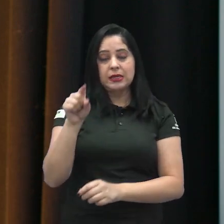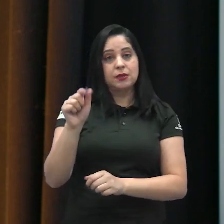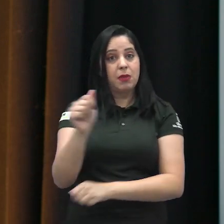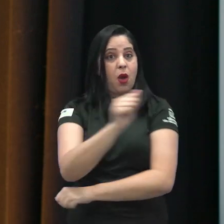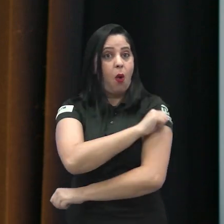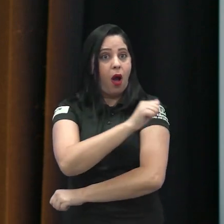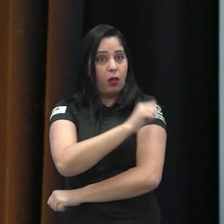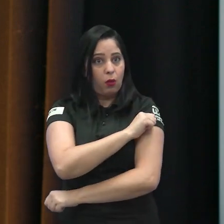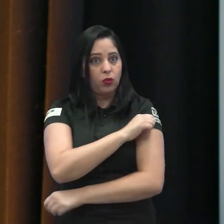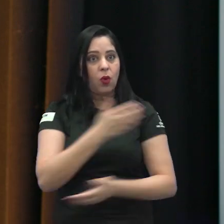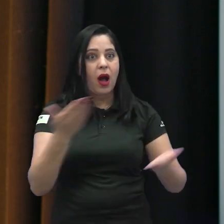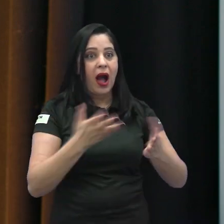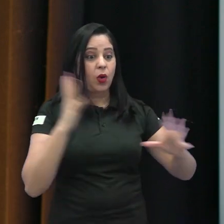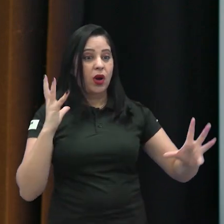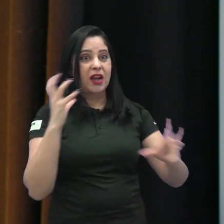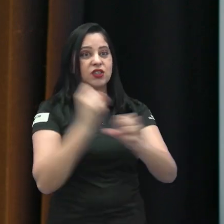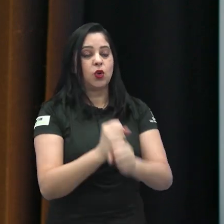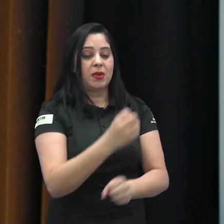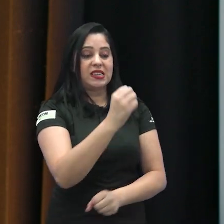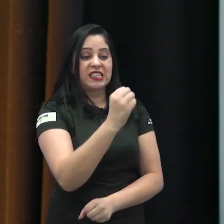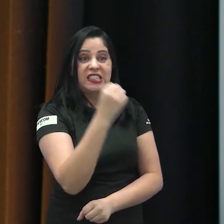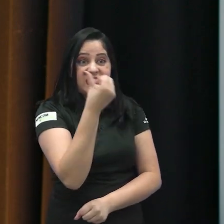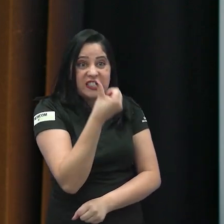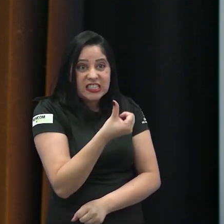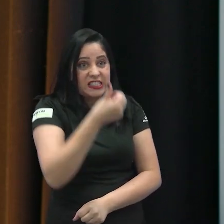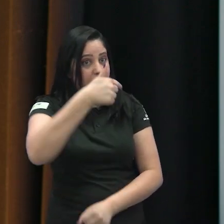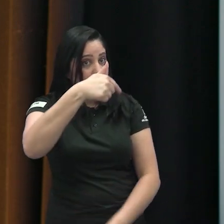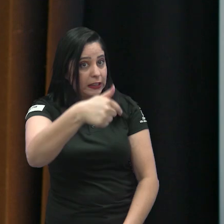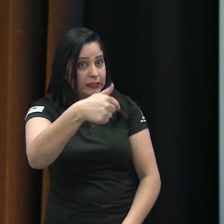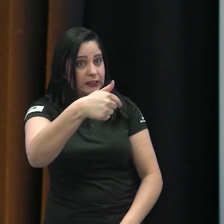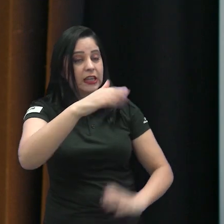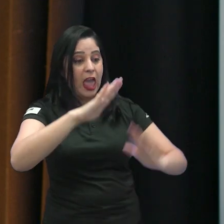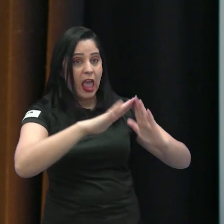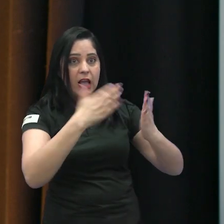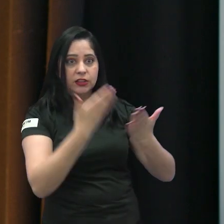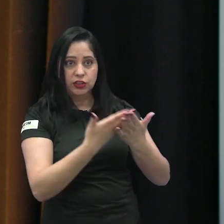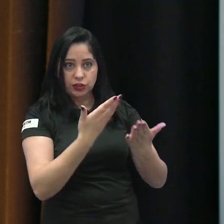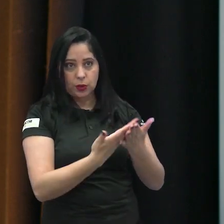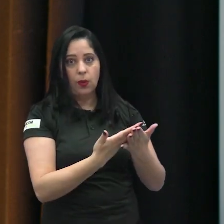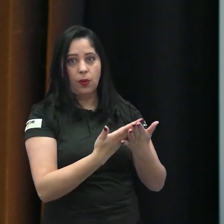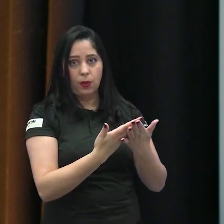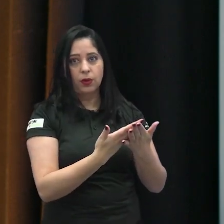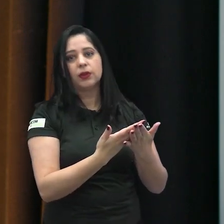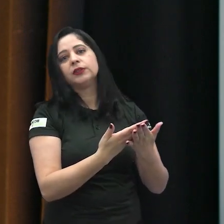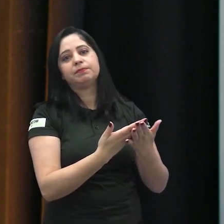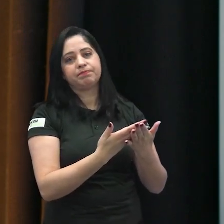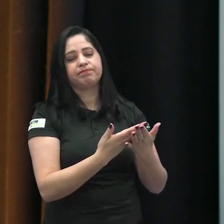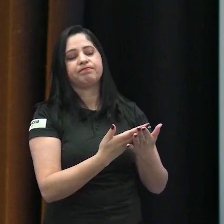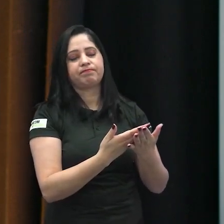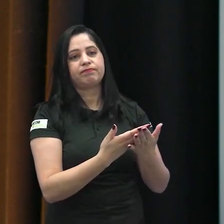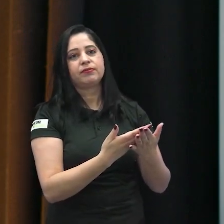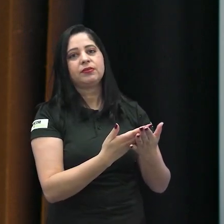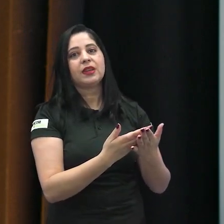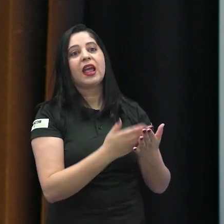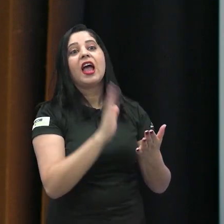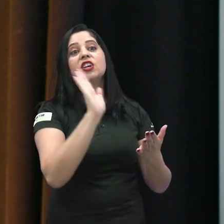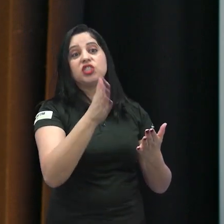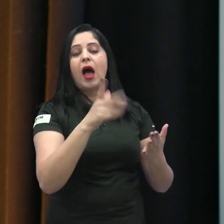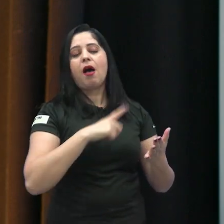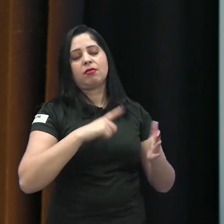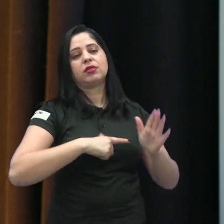alunos, e agora estamos em 67 escolas, porque 17 escolas estaduais foram municipalizadas, tiveram